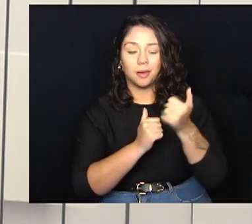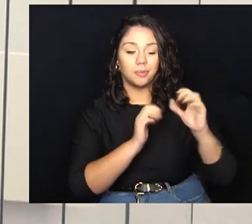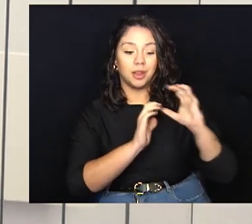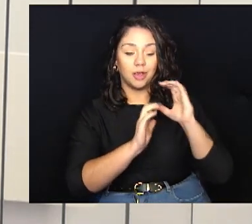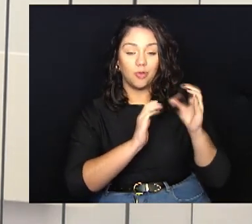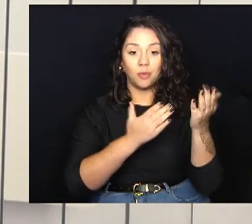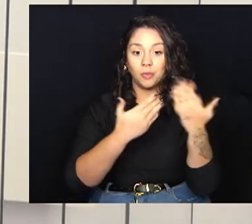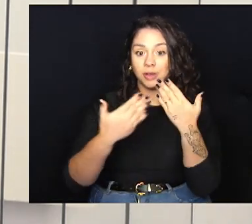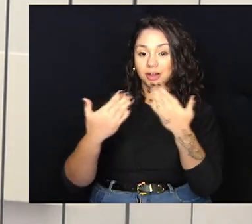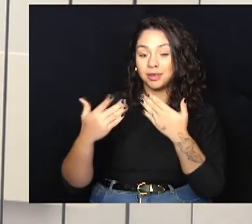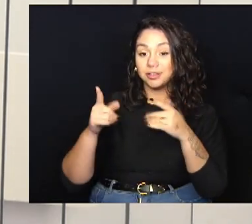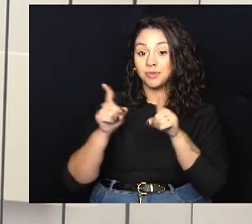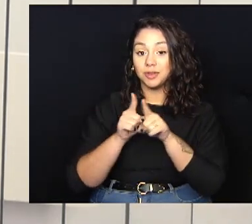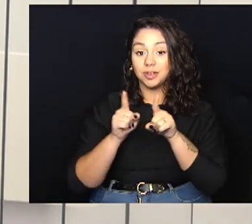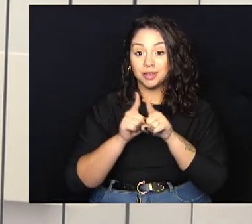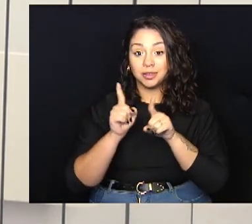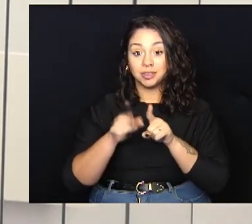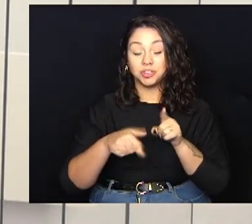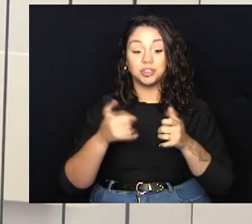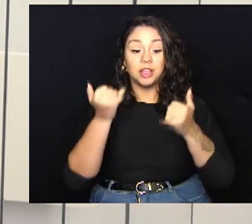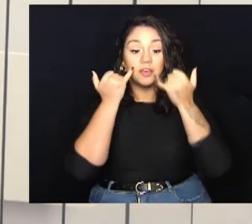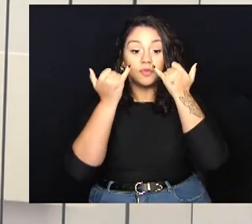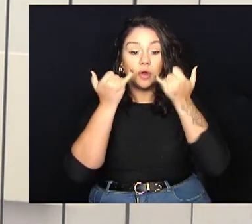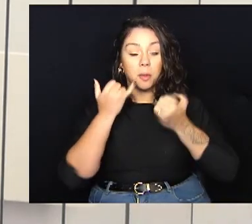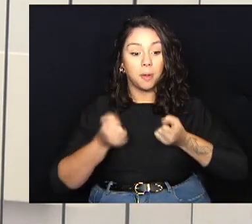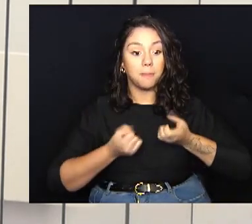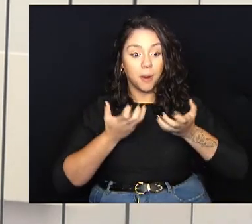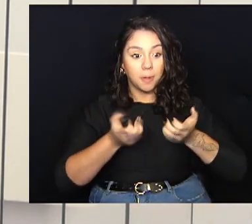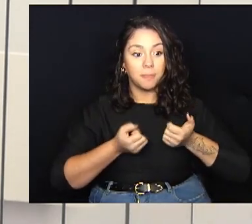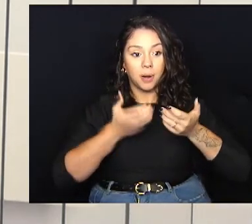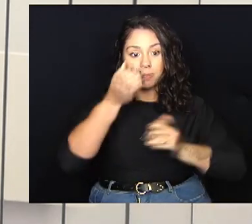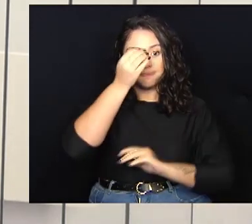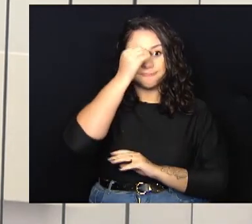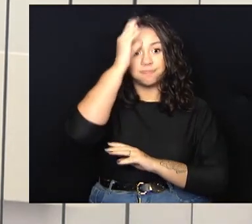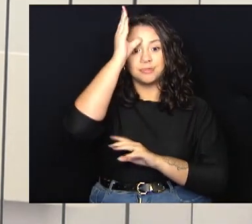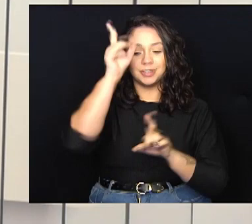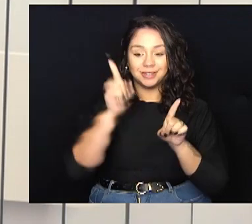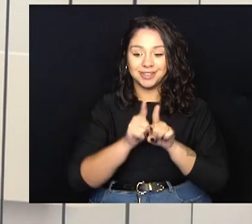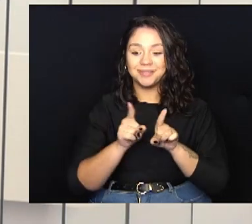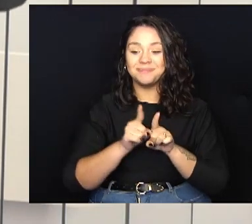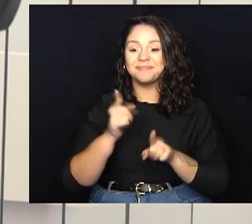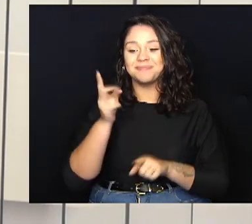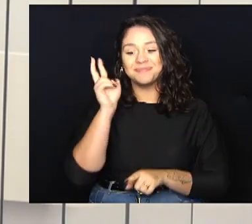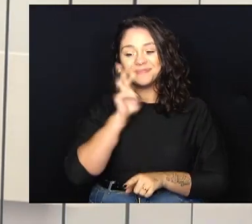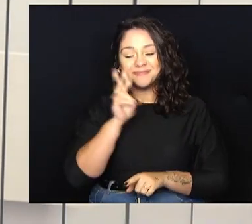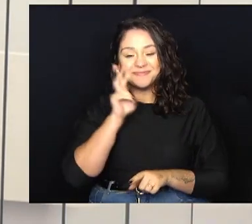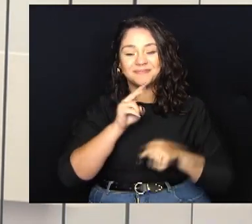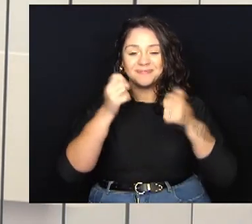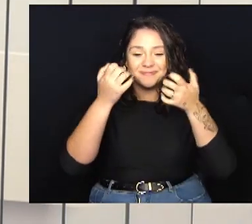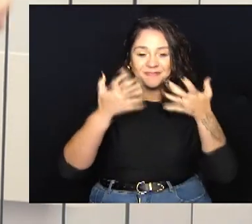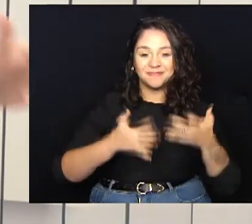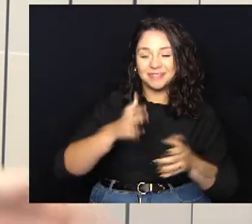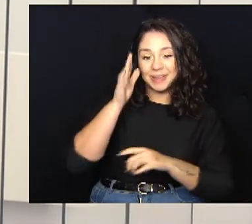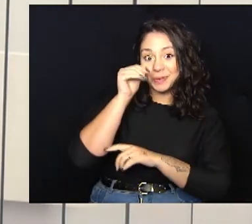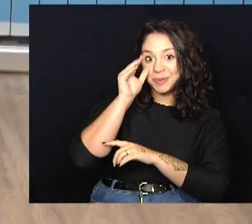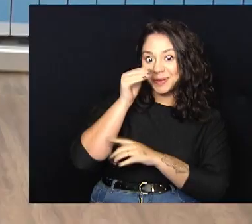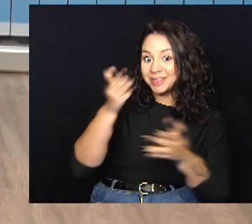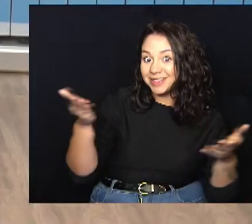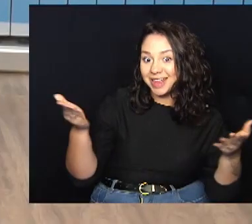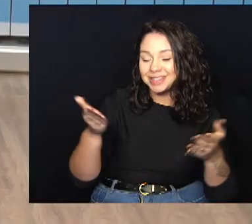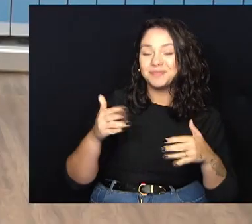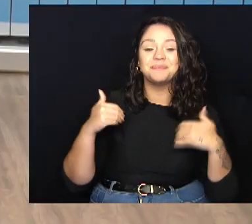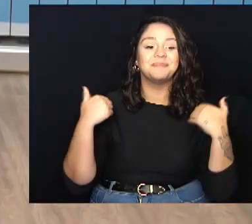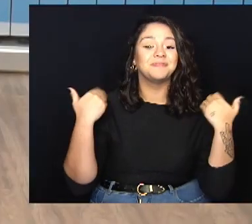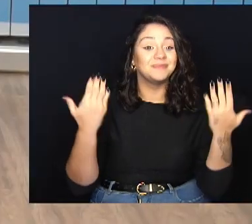na transmissão de informações e conhecimentos conta histórias curiosidades então